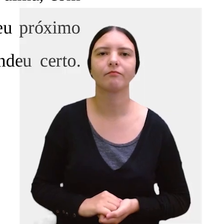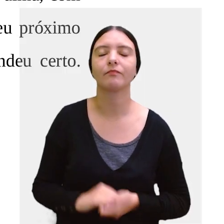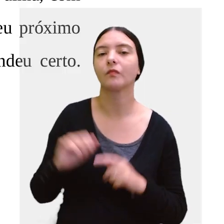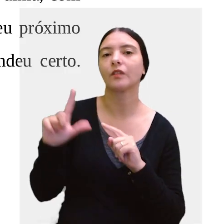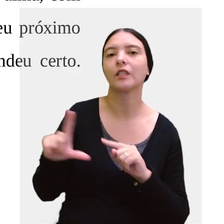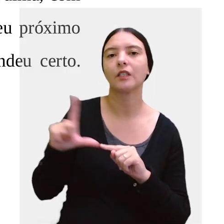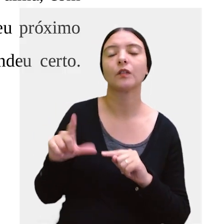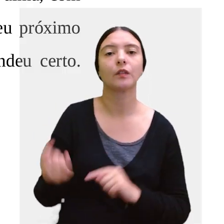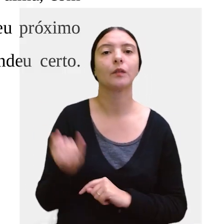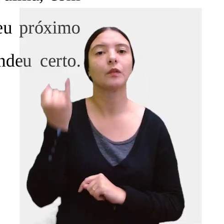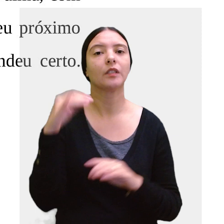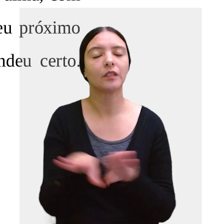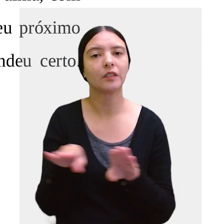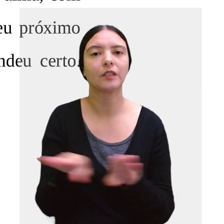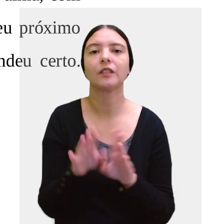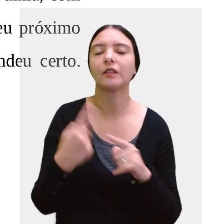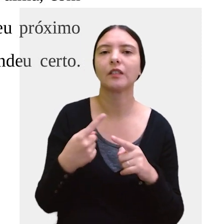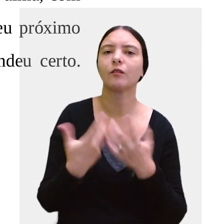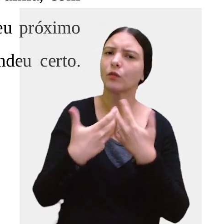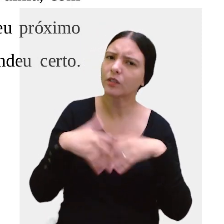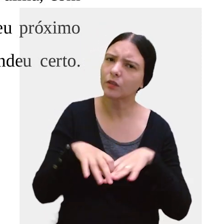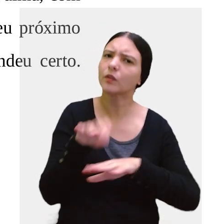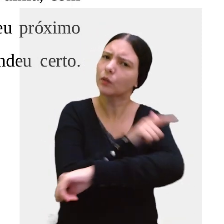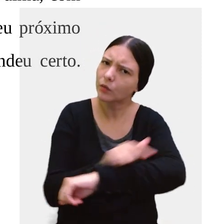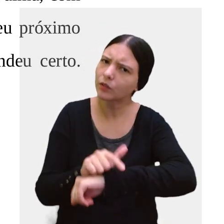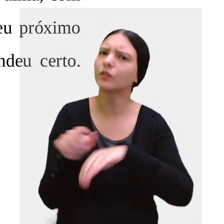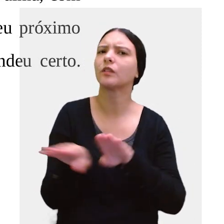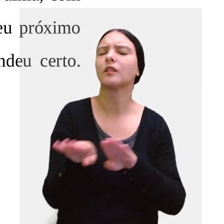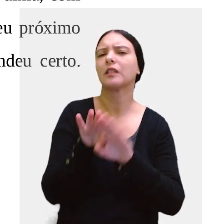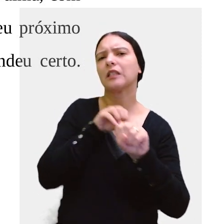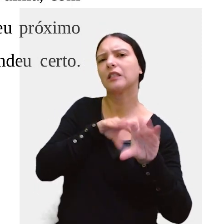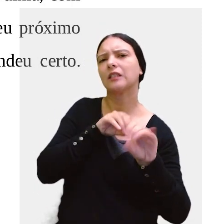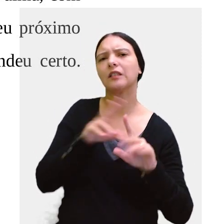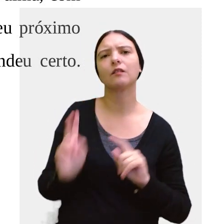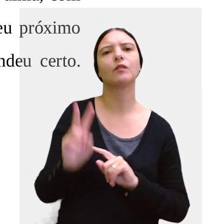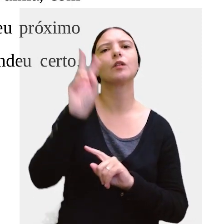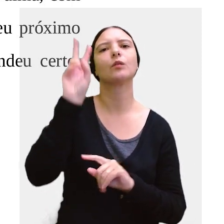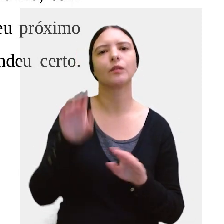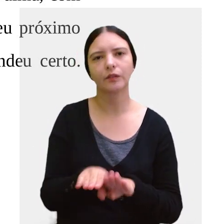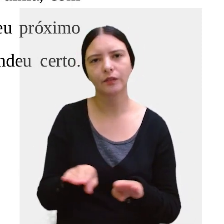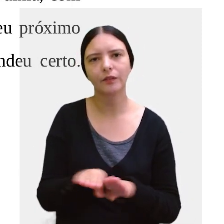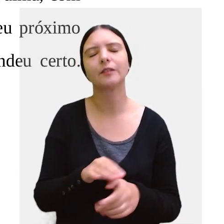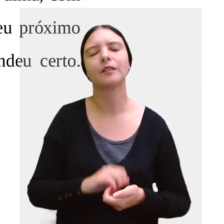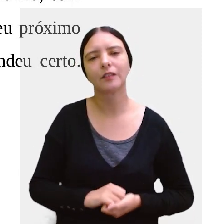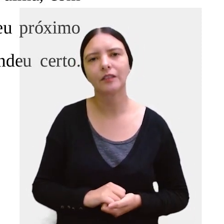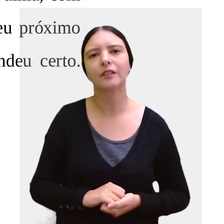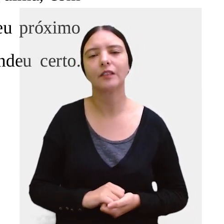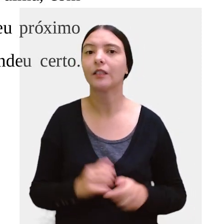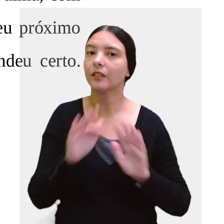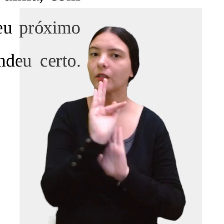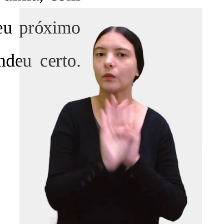Literatura, aliás, é importante porque possui uma função educativa nesse sentido, ensinando valores também, né? Esse